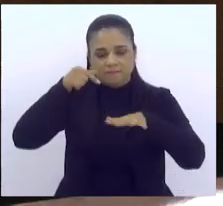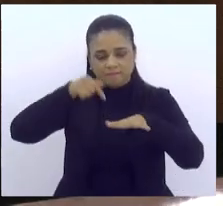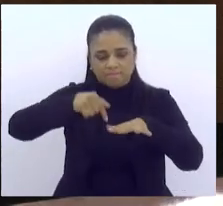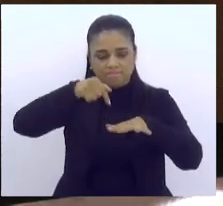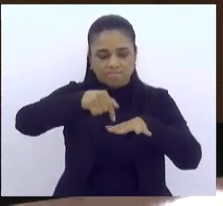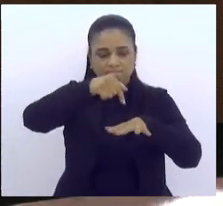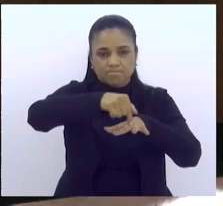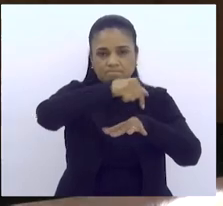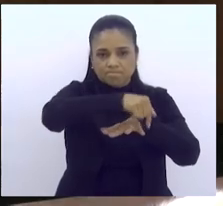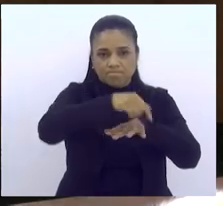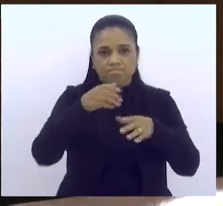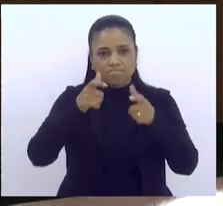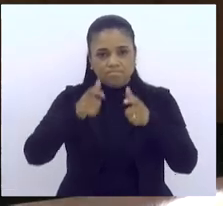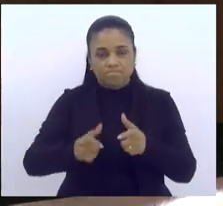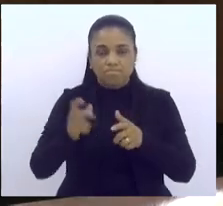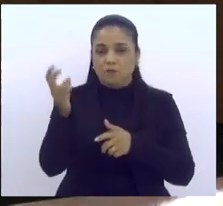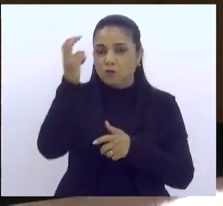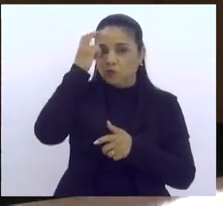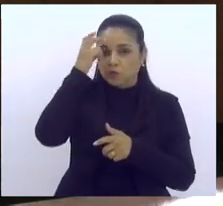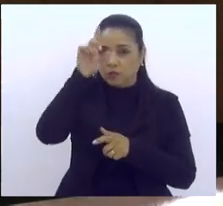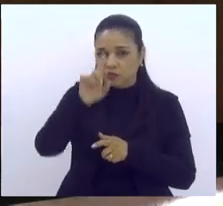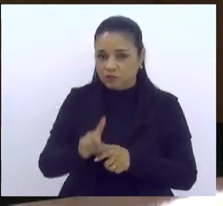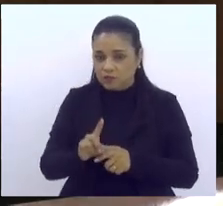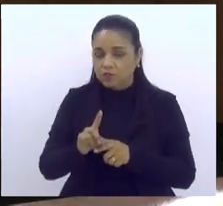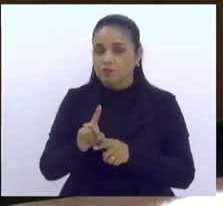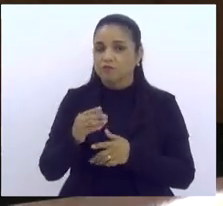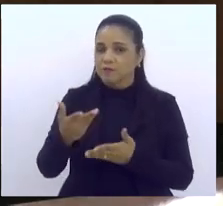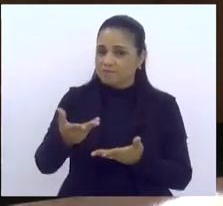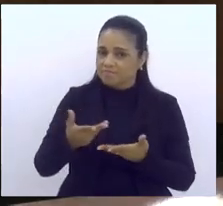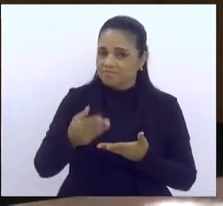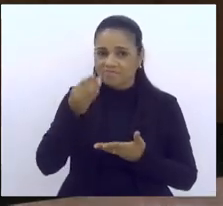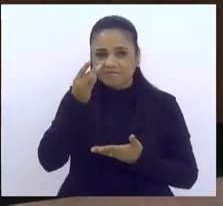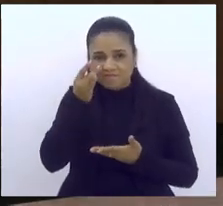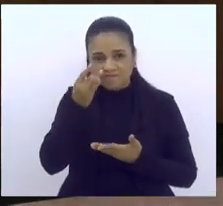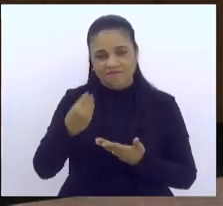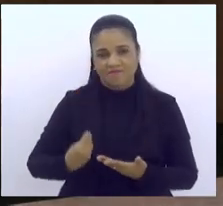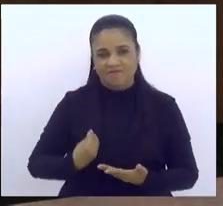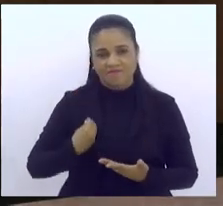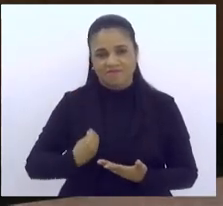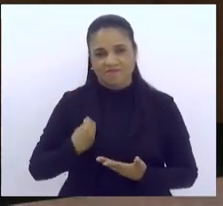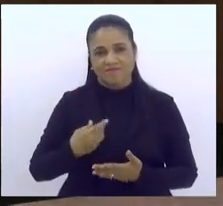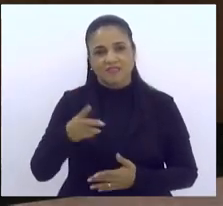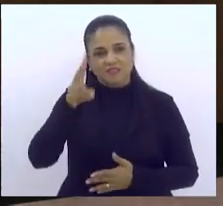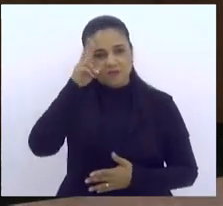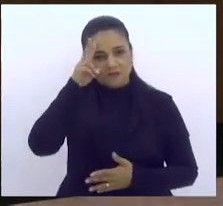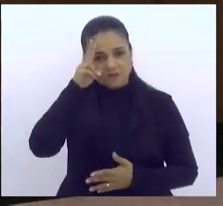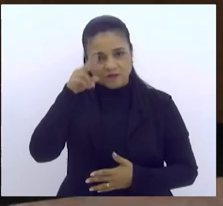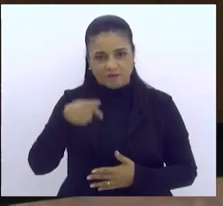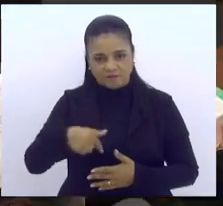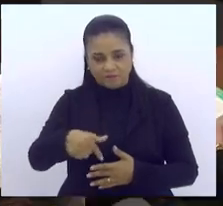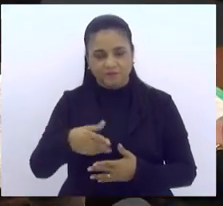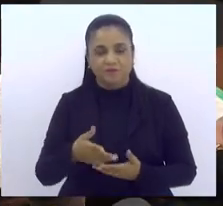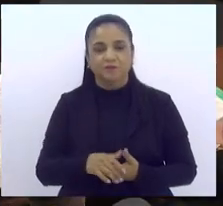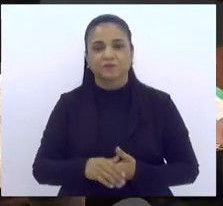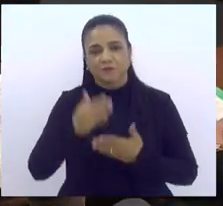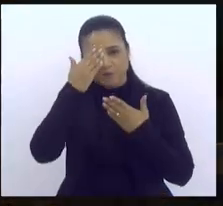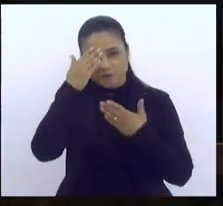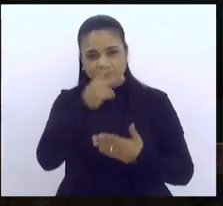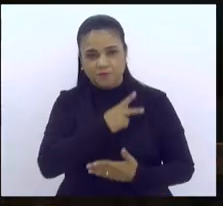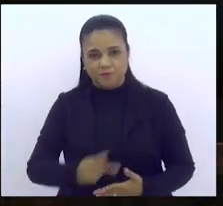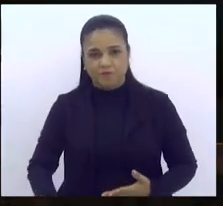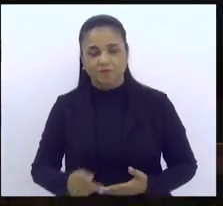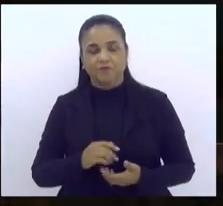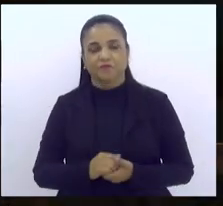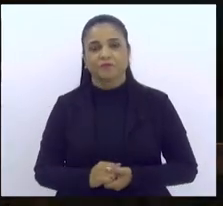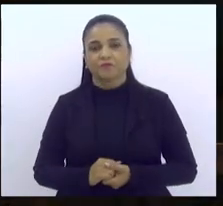né, sua cultura e seus direitos, para estarem presentes nessa celebração na próxima segunda-feira. Obrigada, presidente. Para